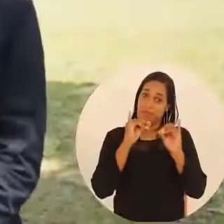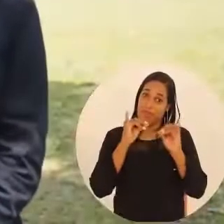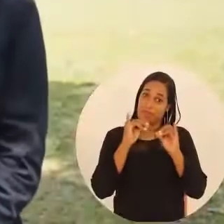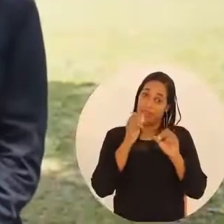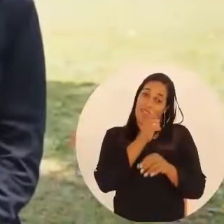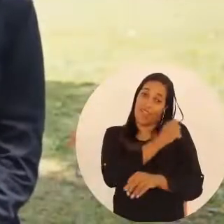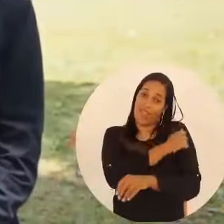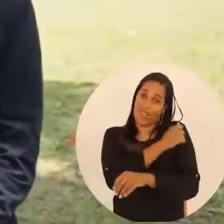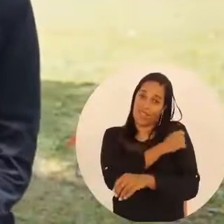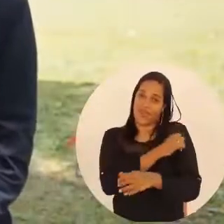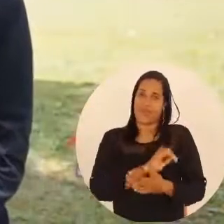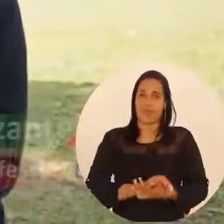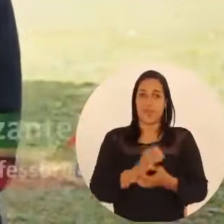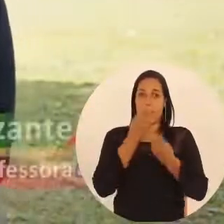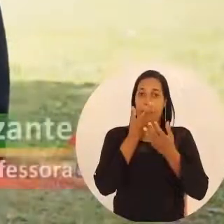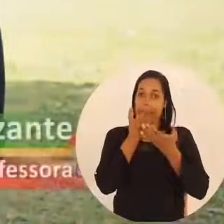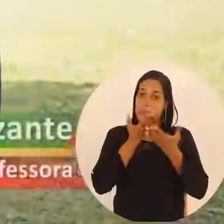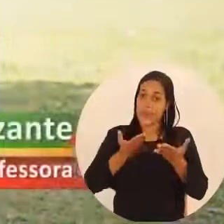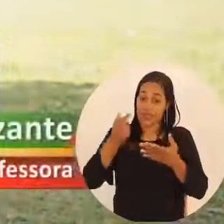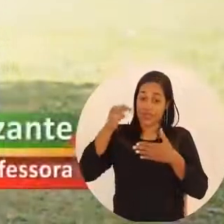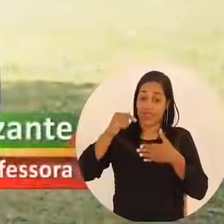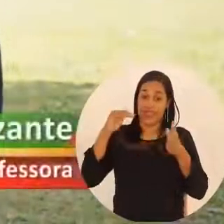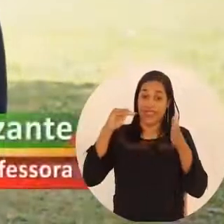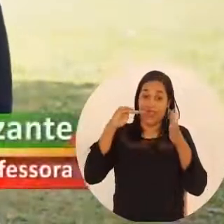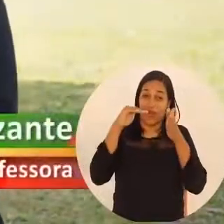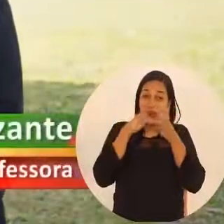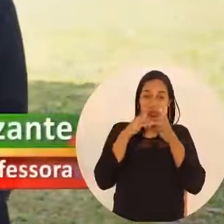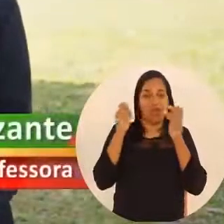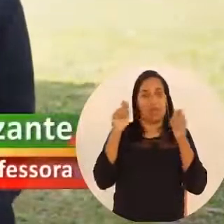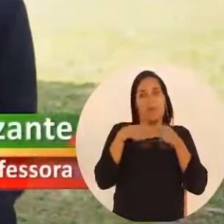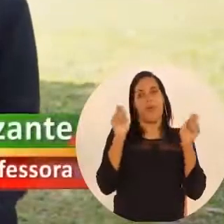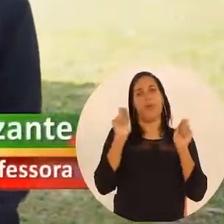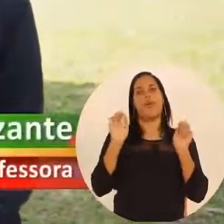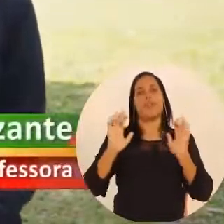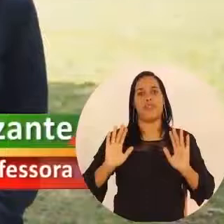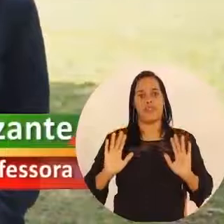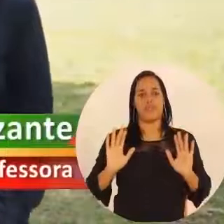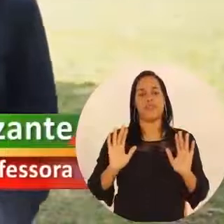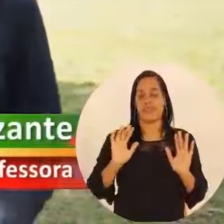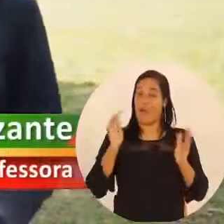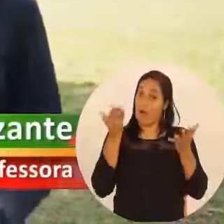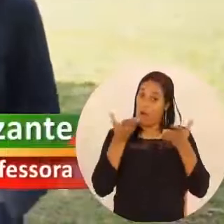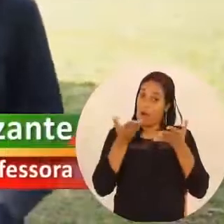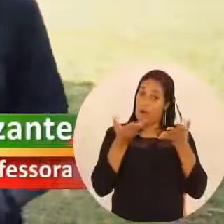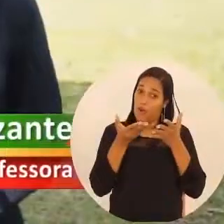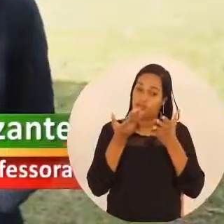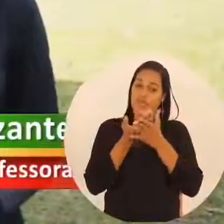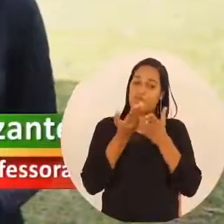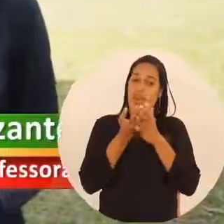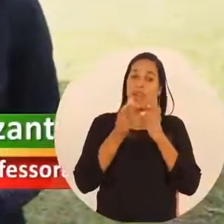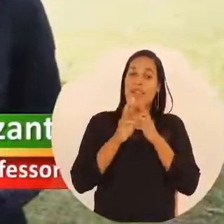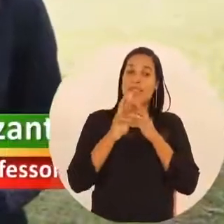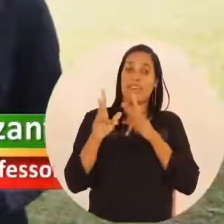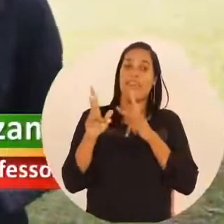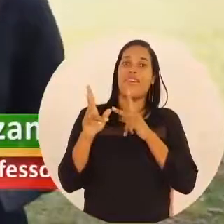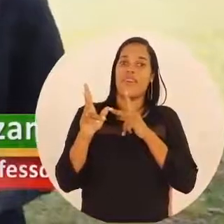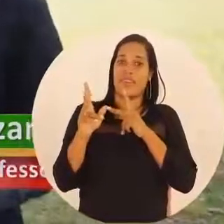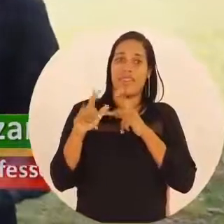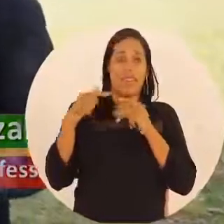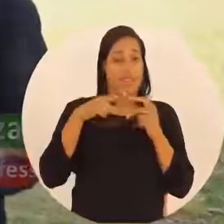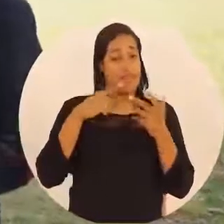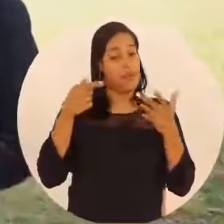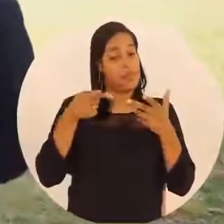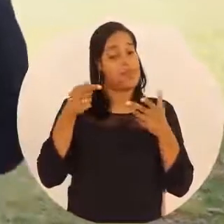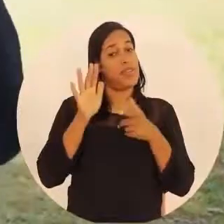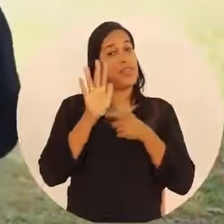Olá, caros alunos! Bem-vindos à nossa última competência. E nós hoje vamos fazer uma aula diferente. Nós temos